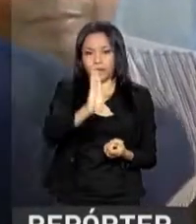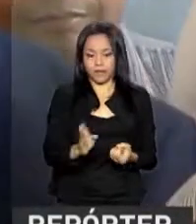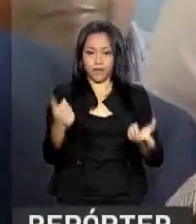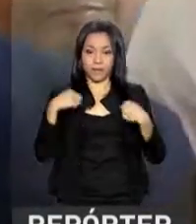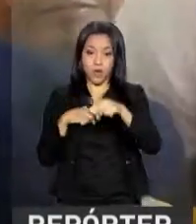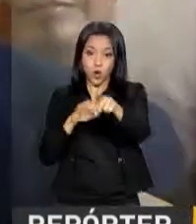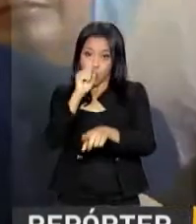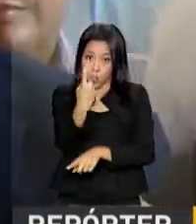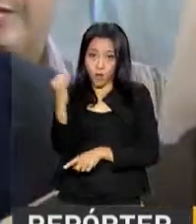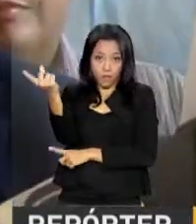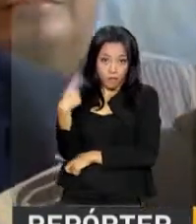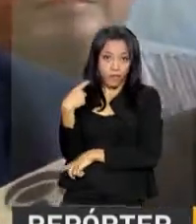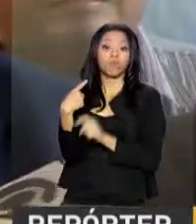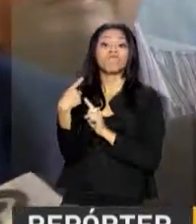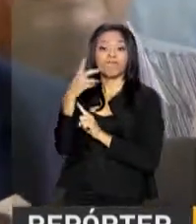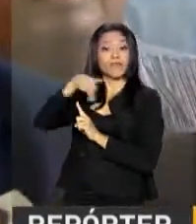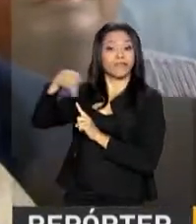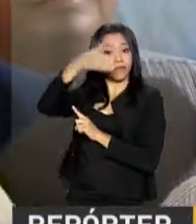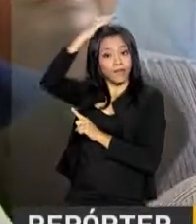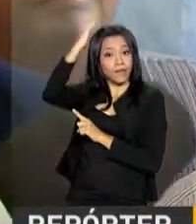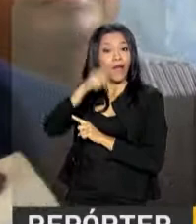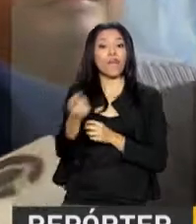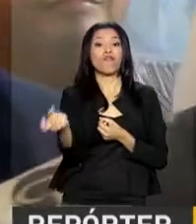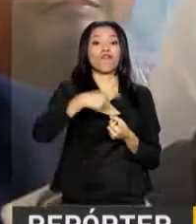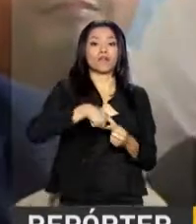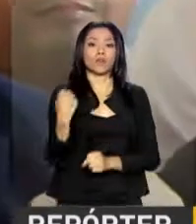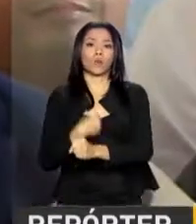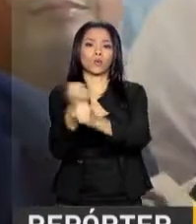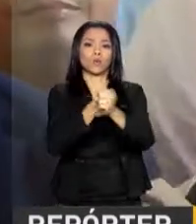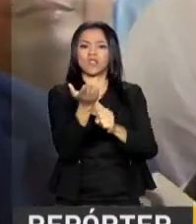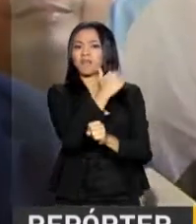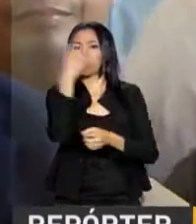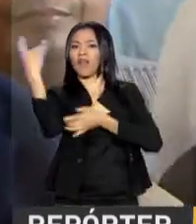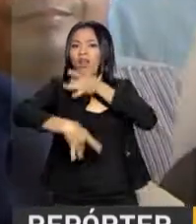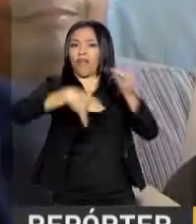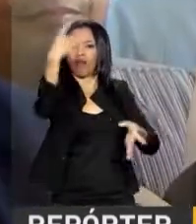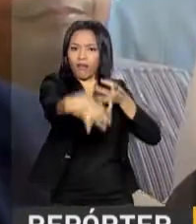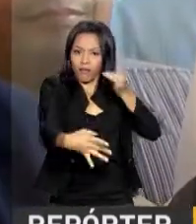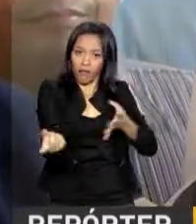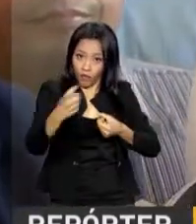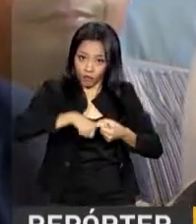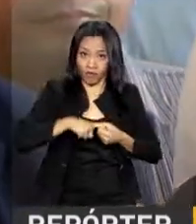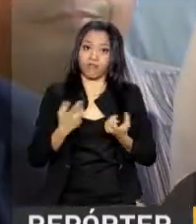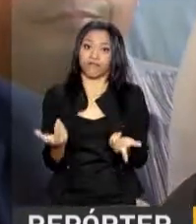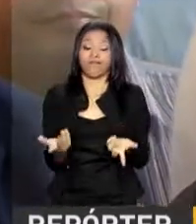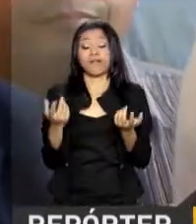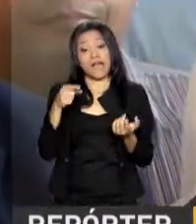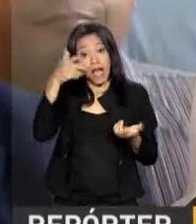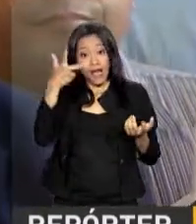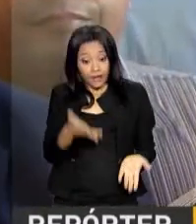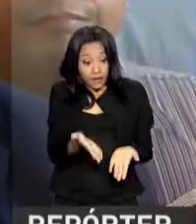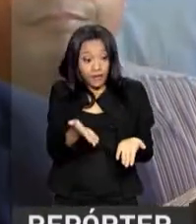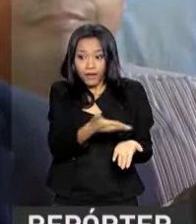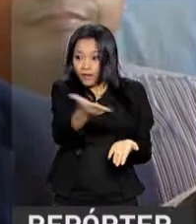do presidente temer foi retomar as obras paralisadas e creio que aqui é um exemplo muito